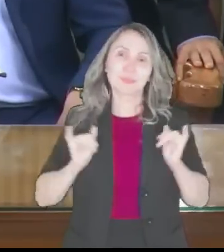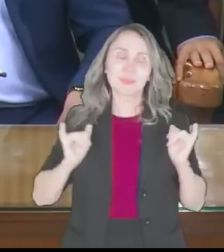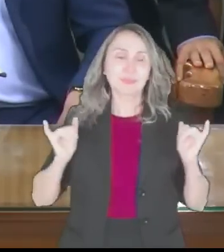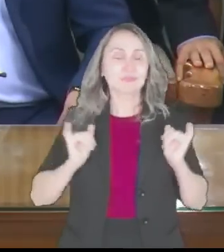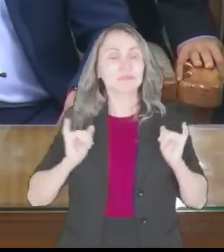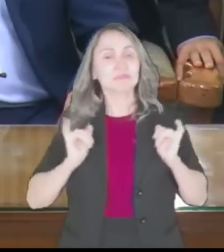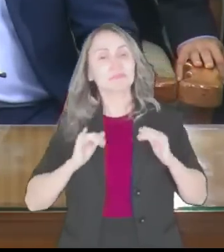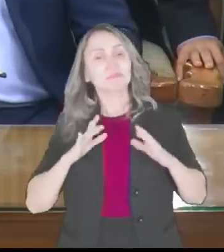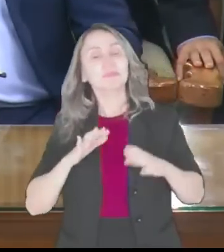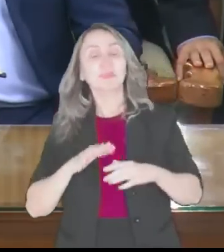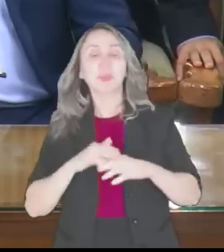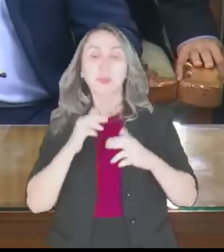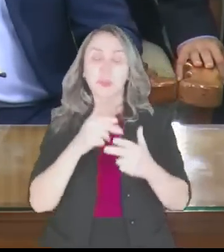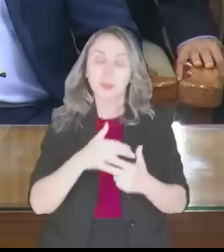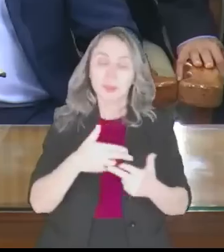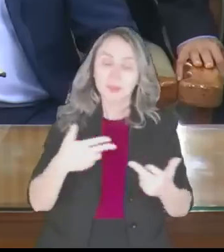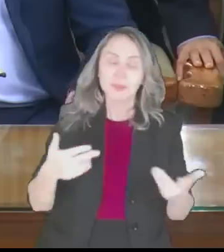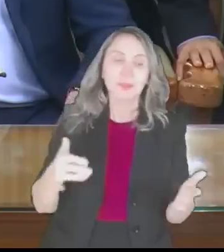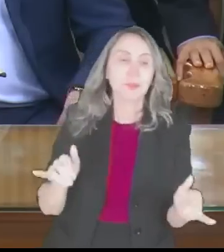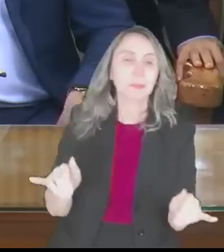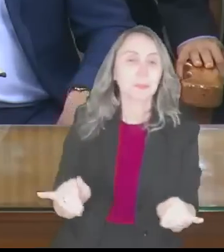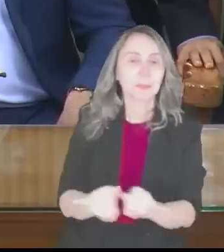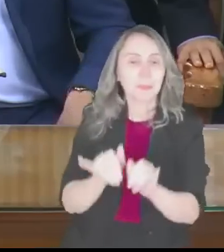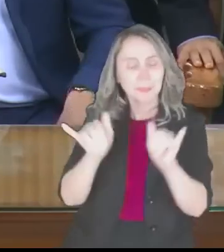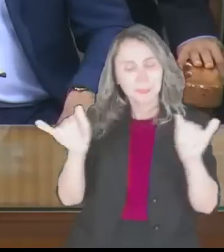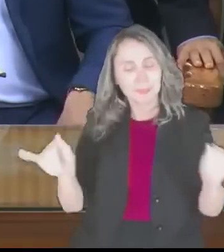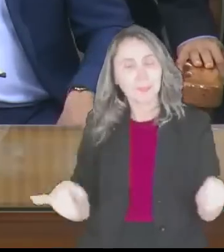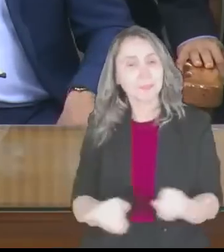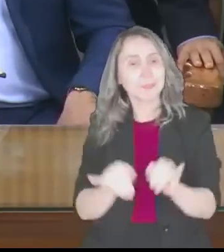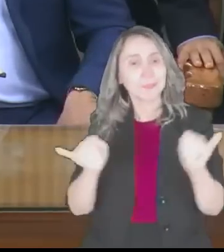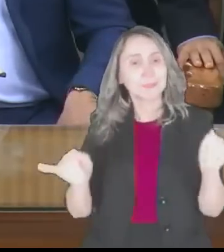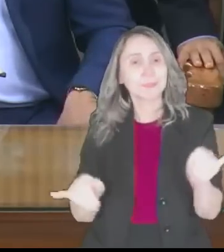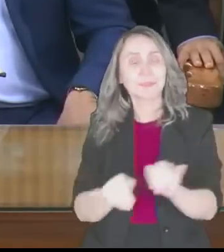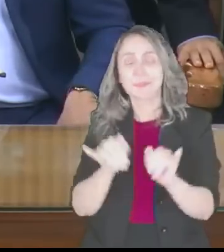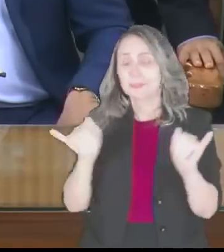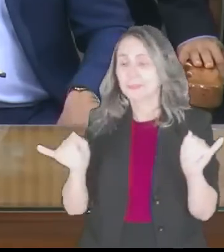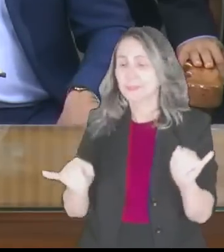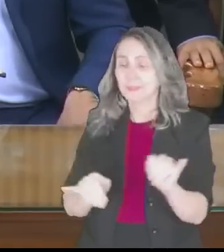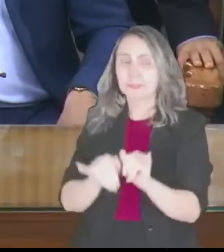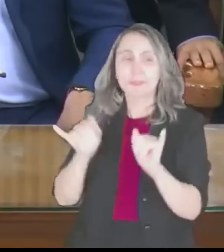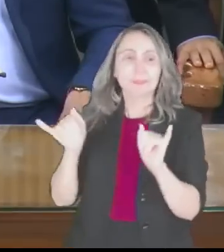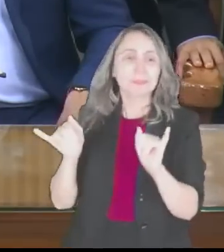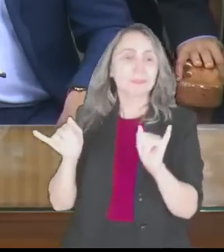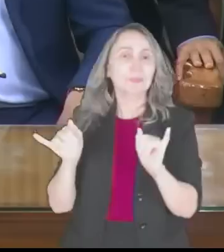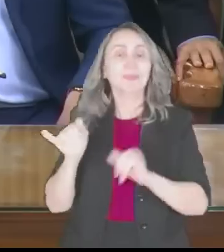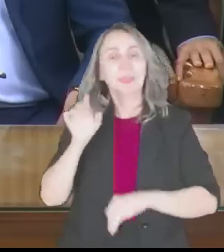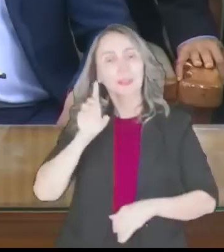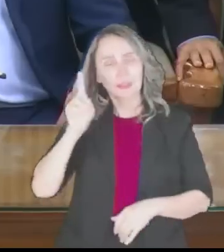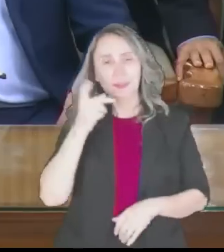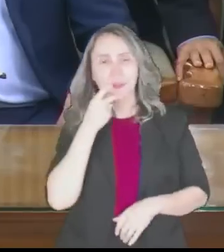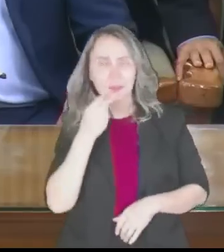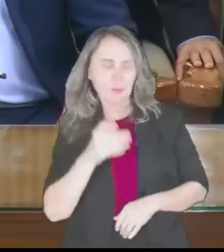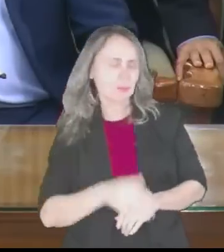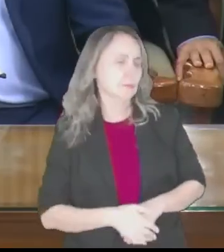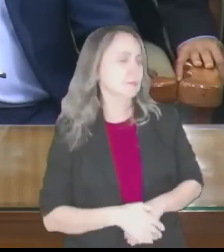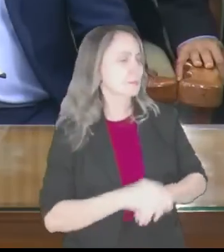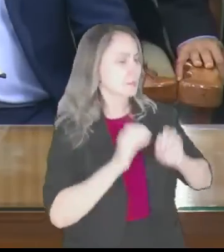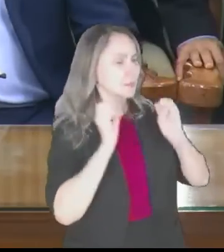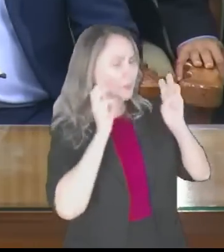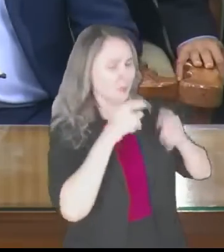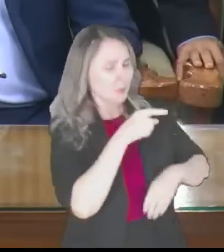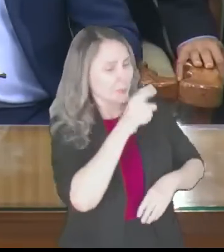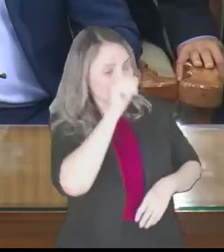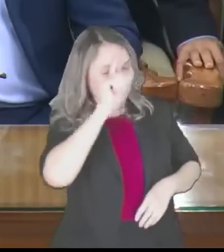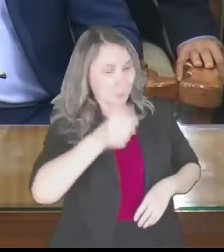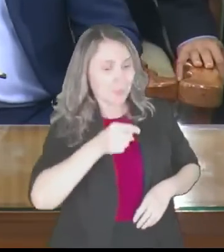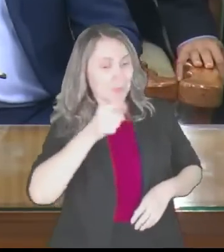Envolvido com as coisas fúteis, com as coisas bobas, com as coisas que não edificam. Deus disse: Moisés, manda esse povo para as tendas,